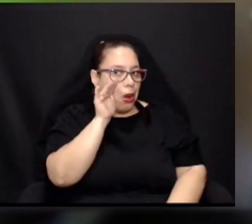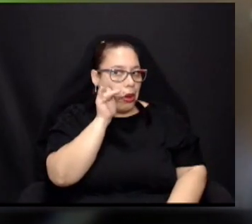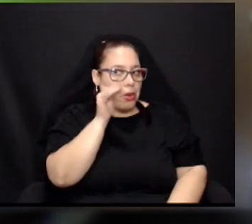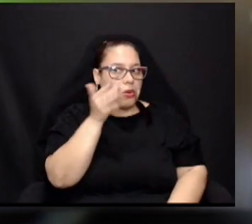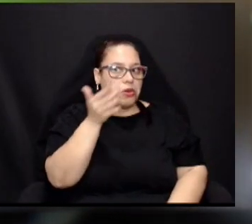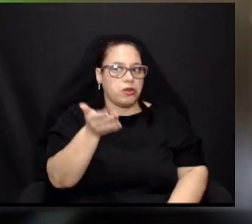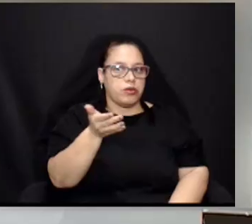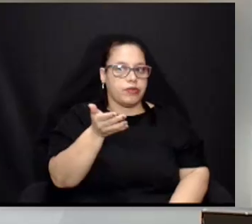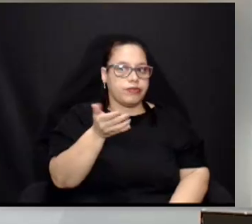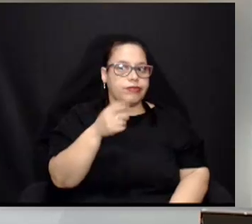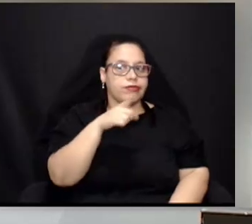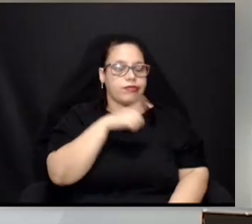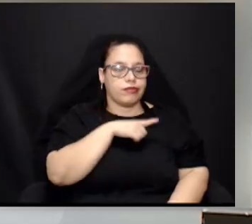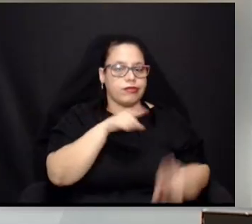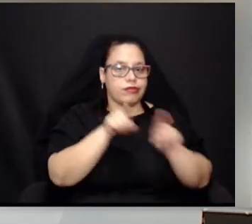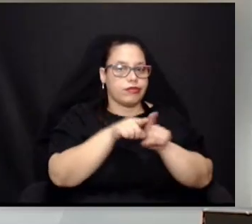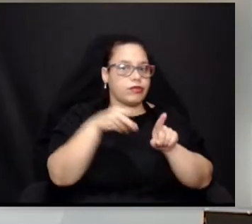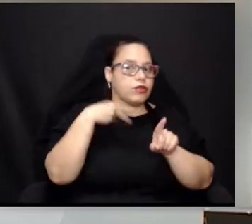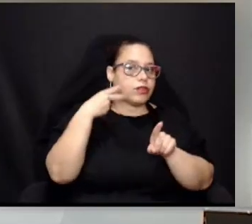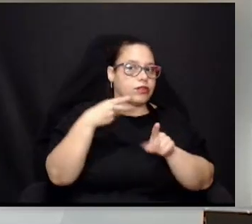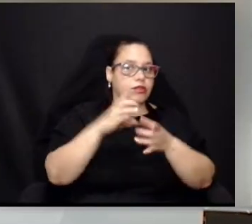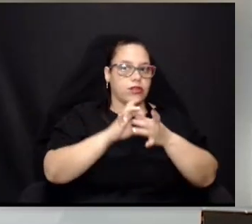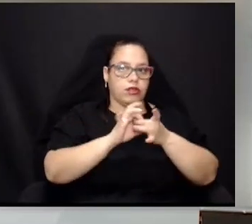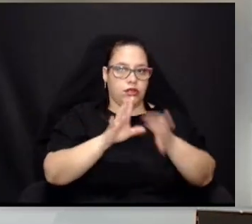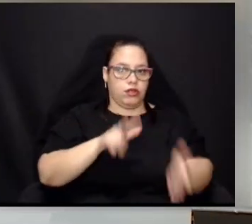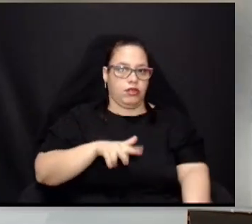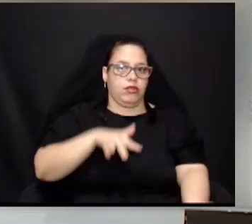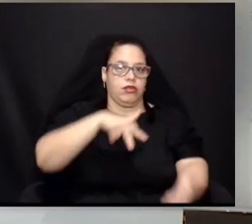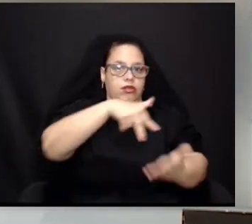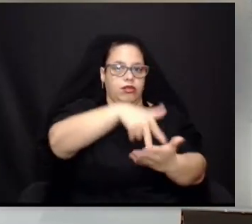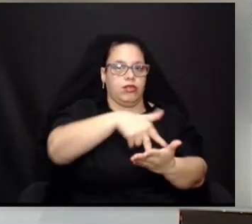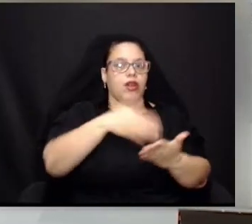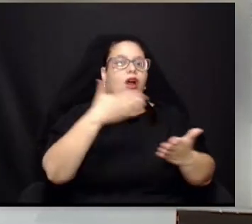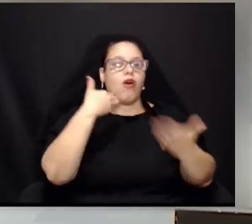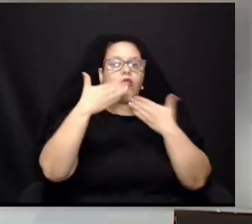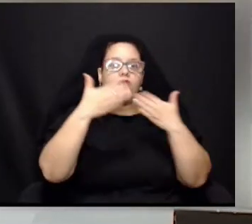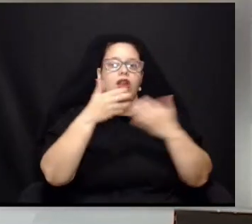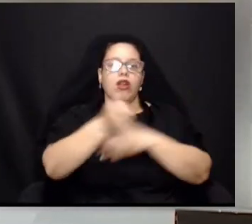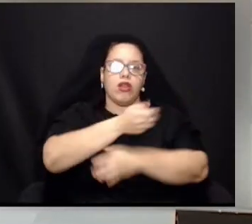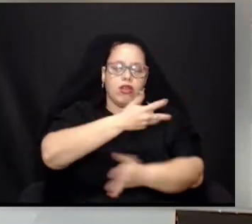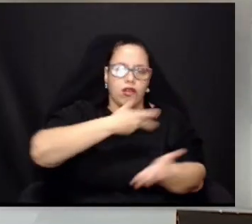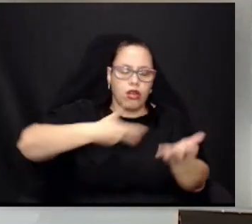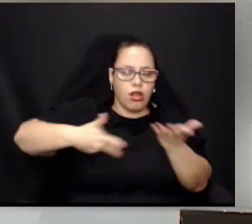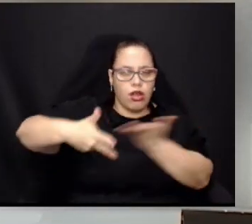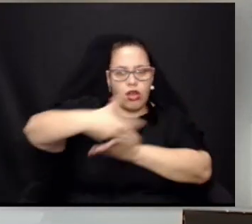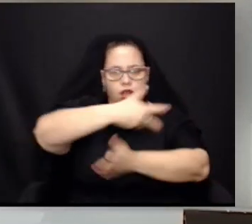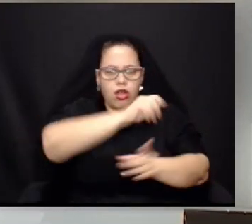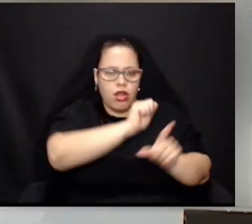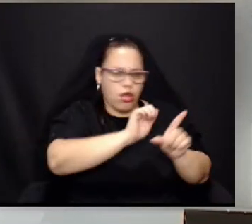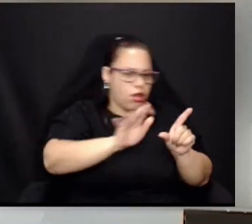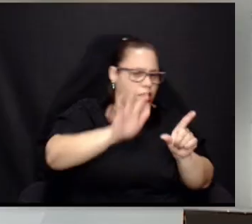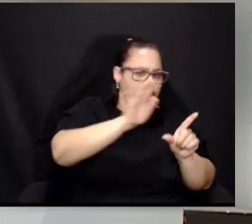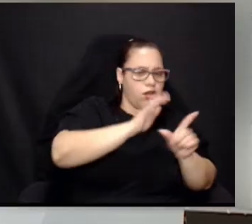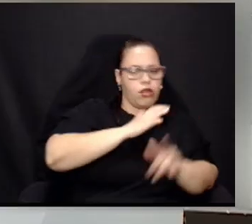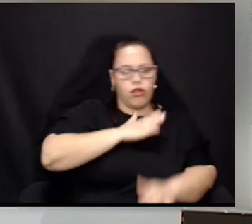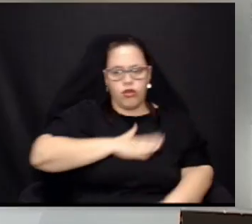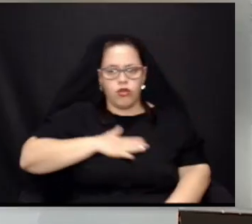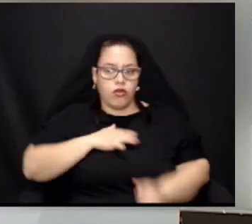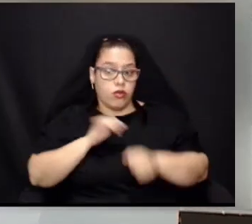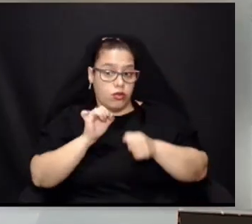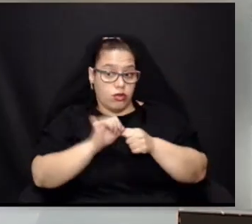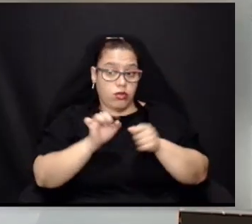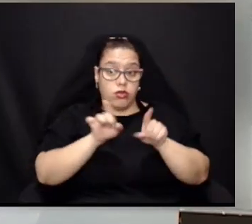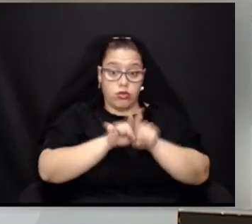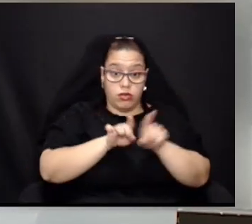também vereadores muito dispostos, né, a falar, a compartilhar, que gostam de fazer também esse tipo de